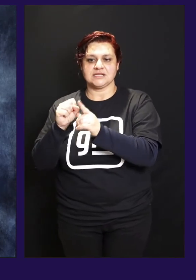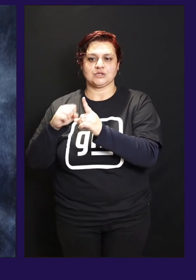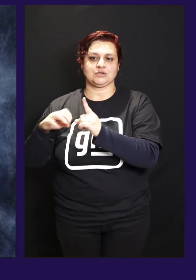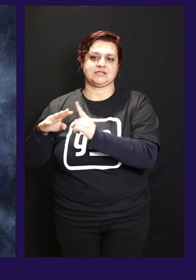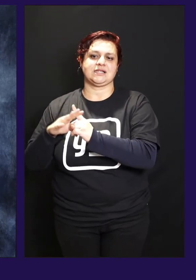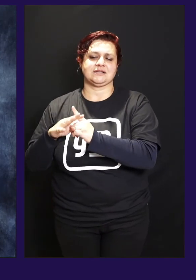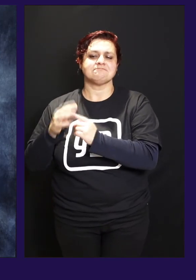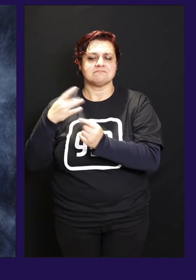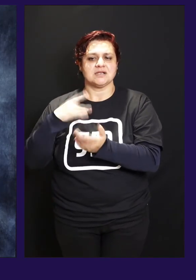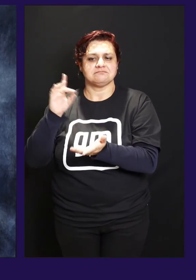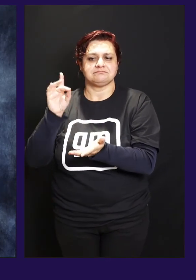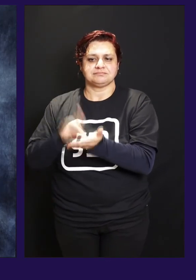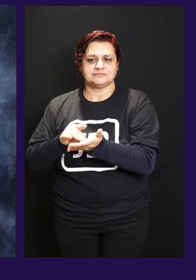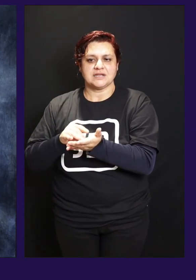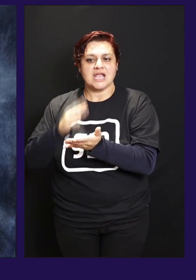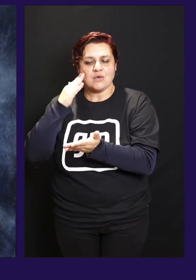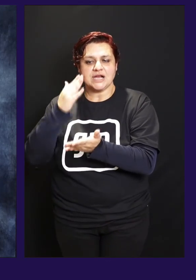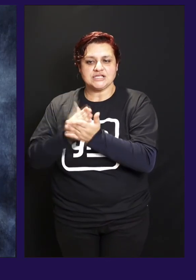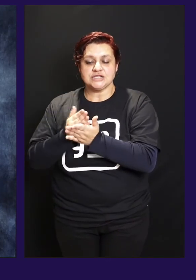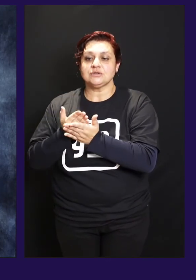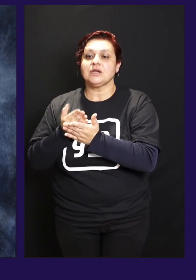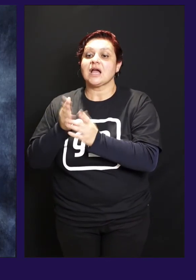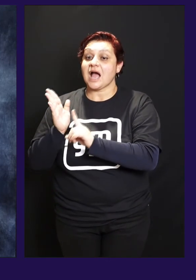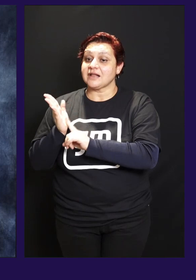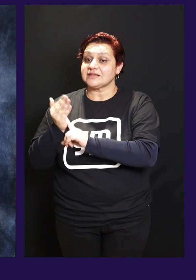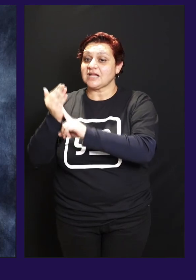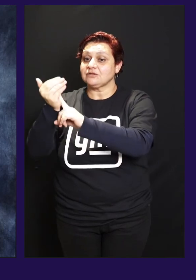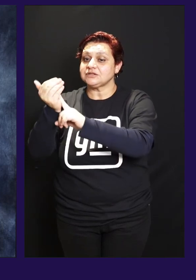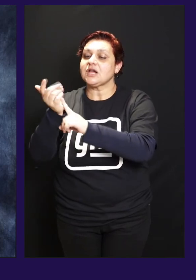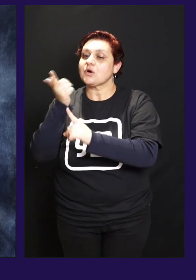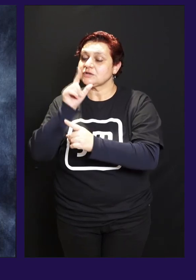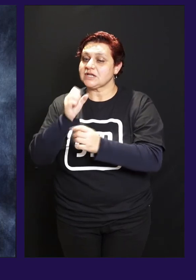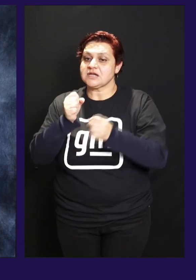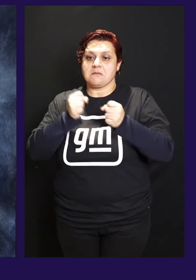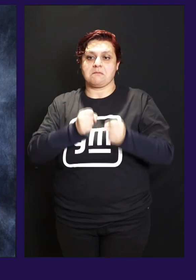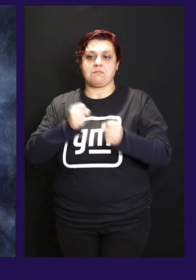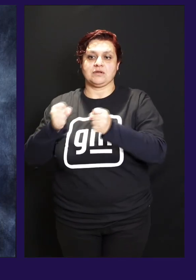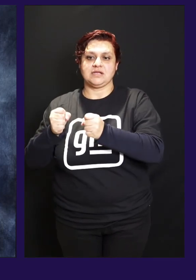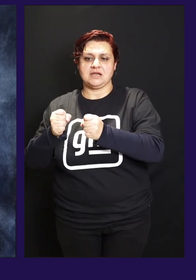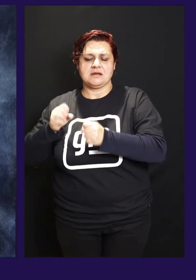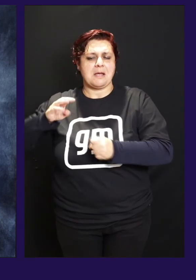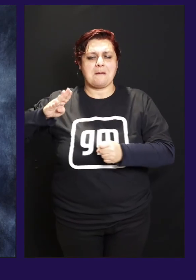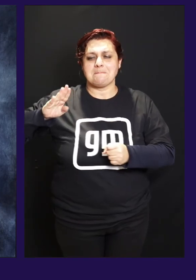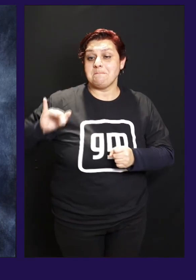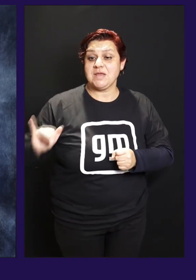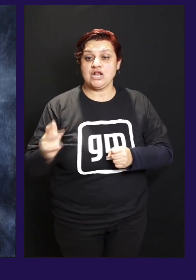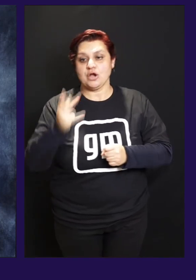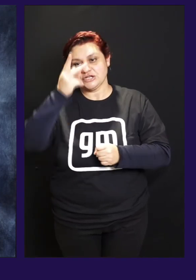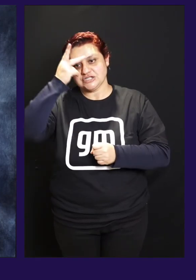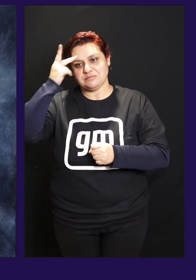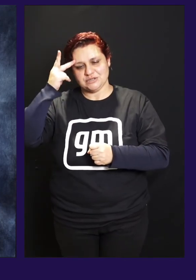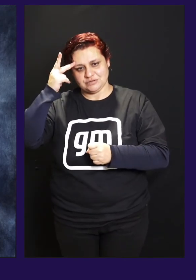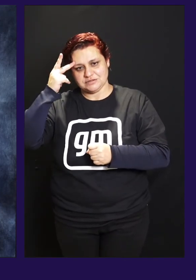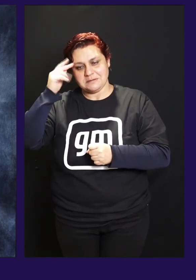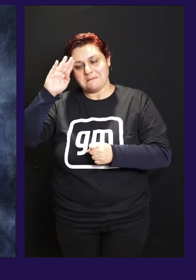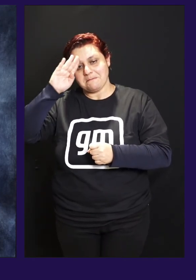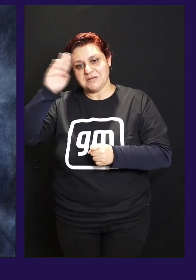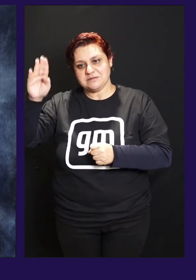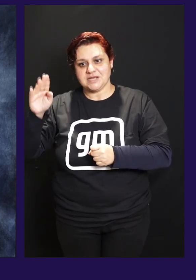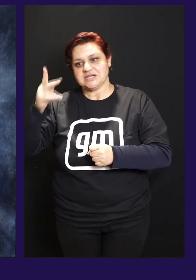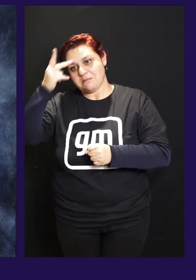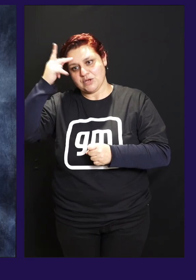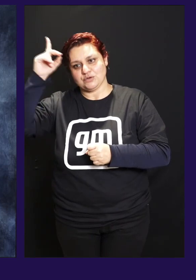com deficiência permanente, que são soluções hoje que todo mundo usa. Então, esse é o terceiro convite que eu gostaria de fazer. A